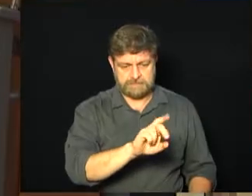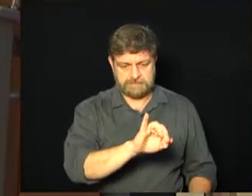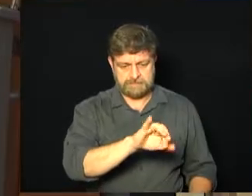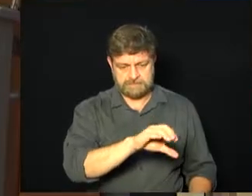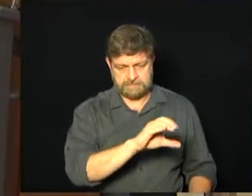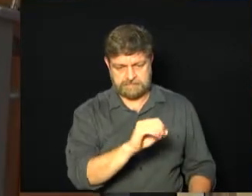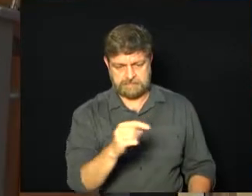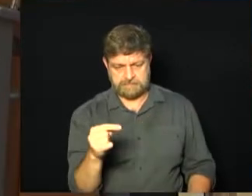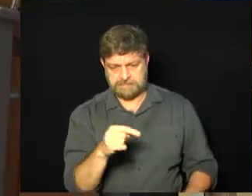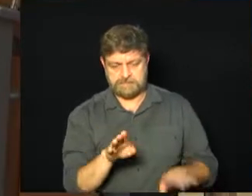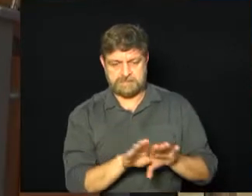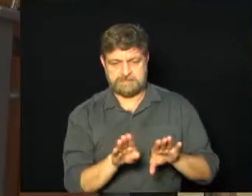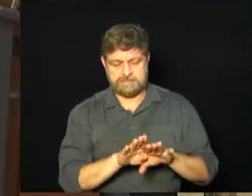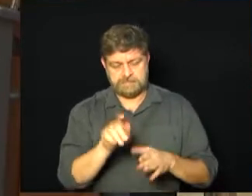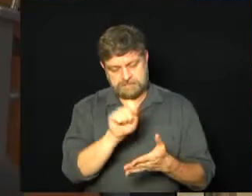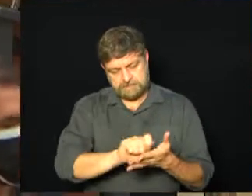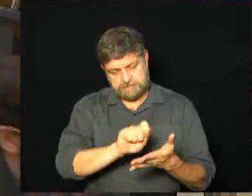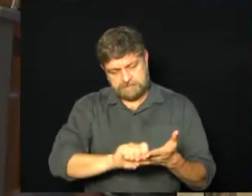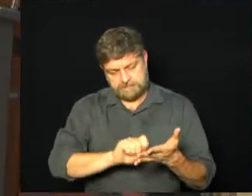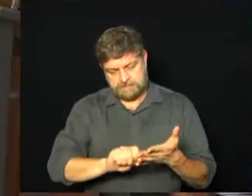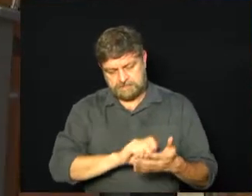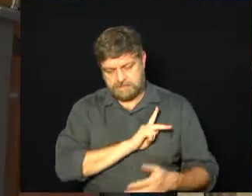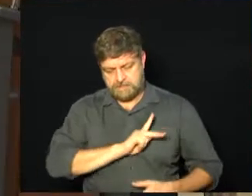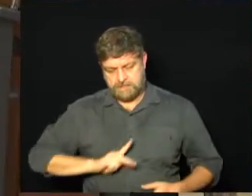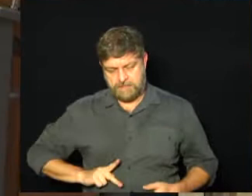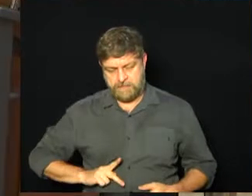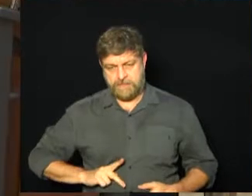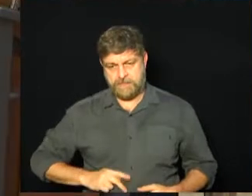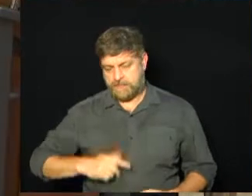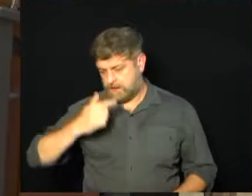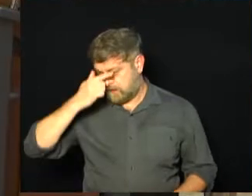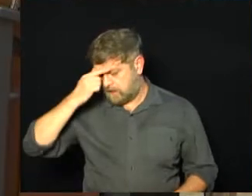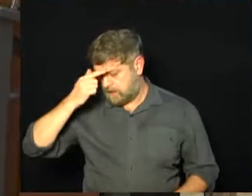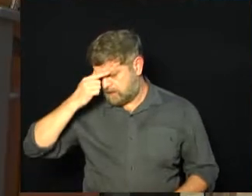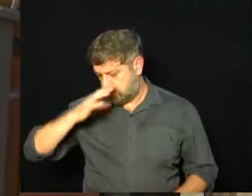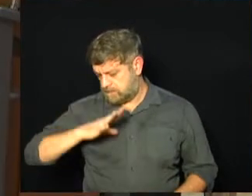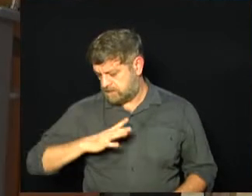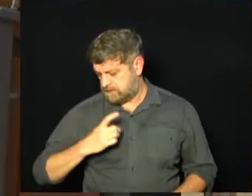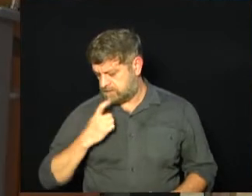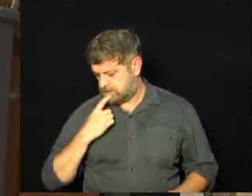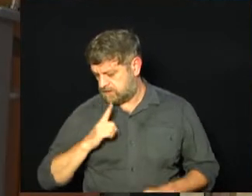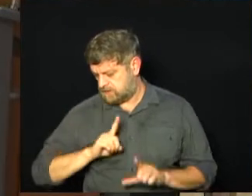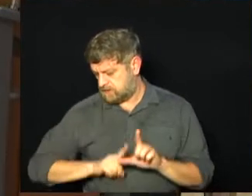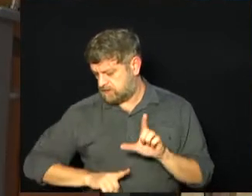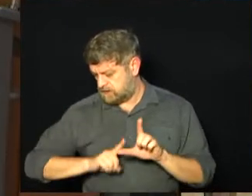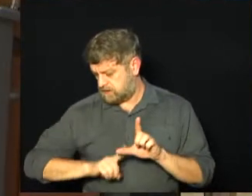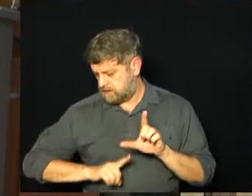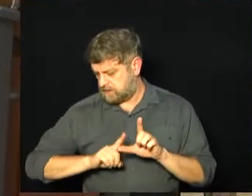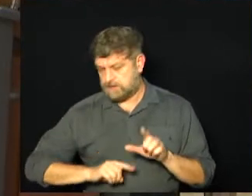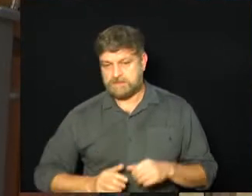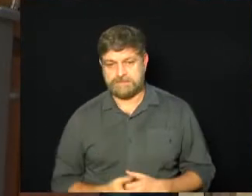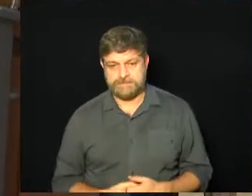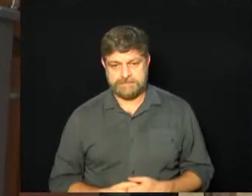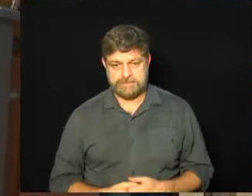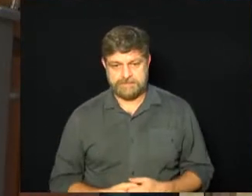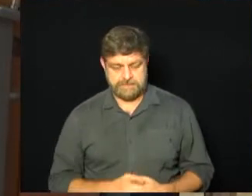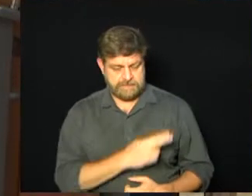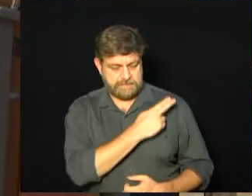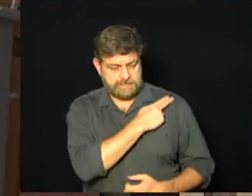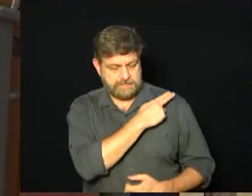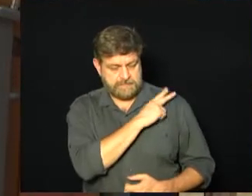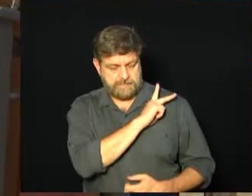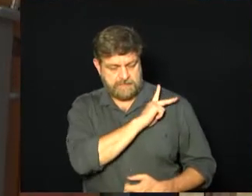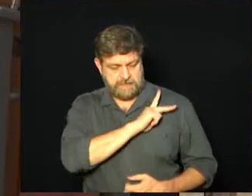também escritor e presidente da Academia Campineira de Letras. Comandante Ronaldo Santiago, presidente